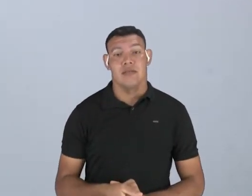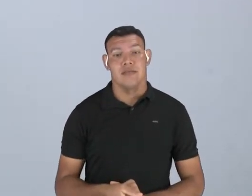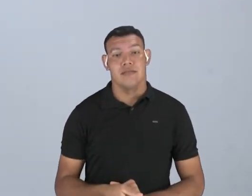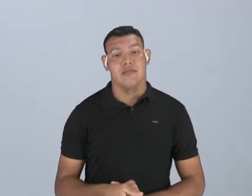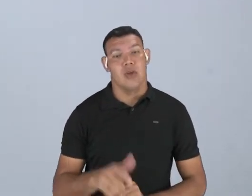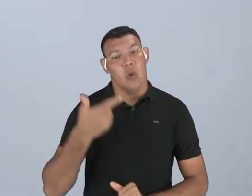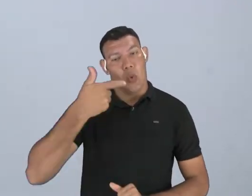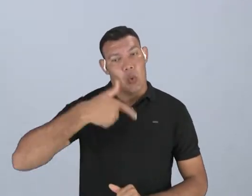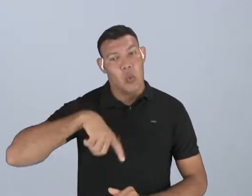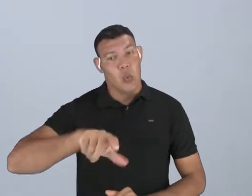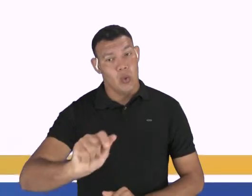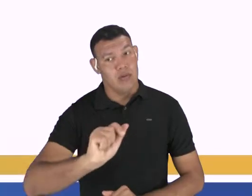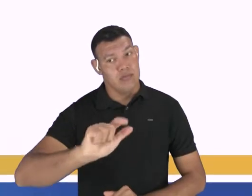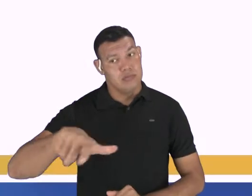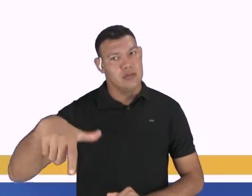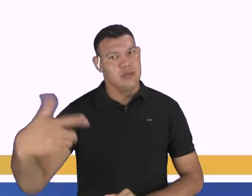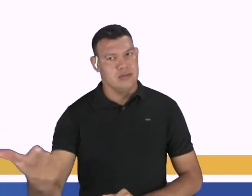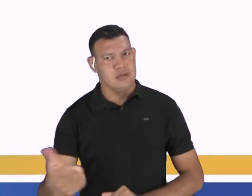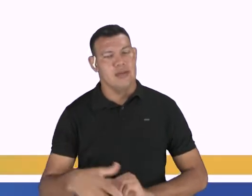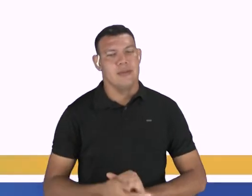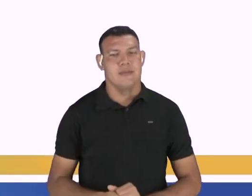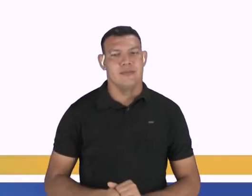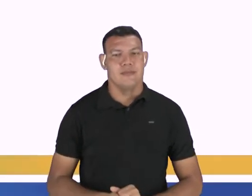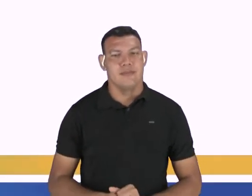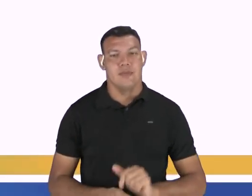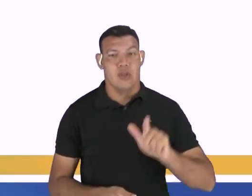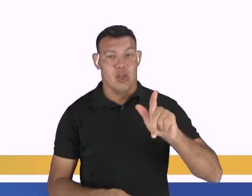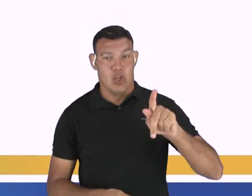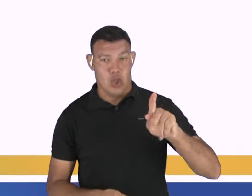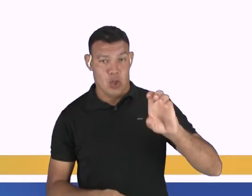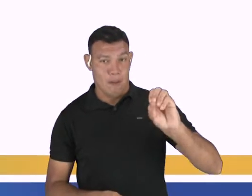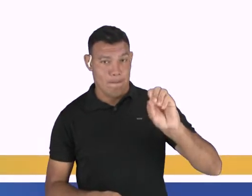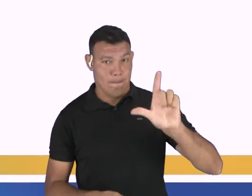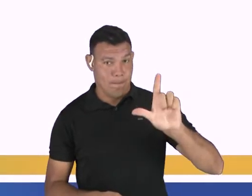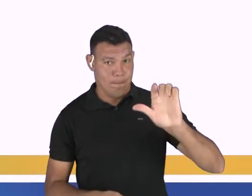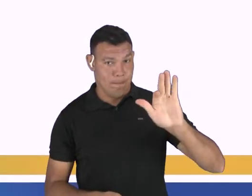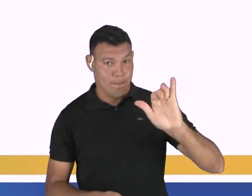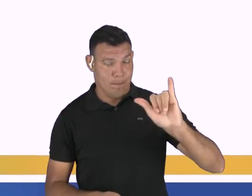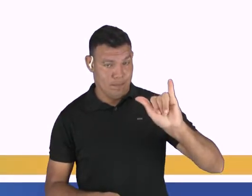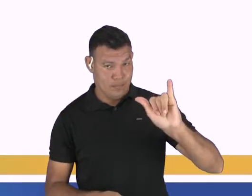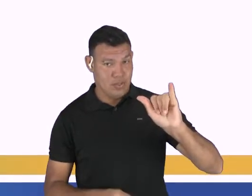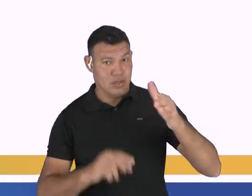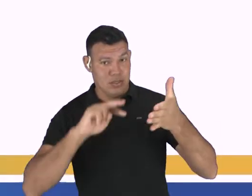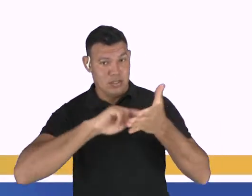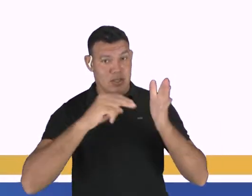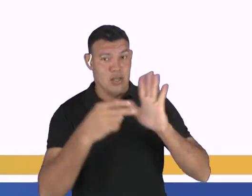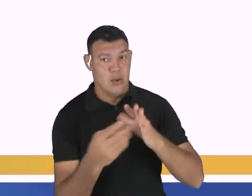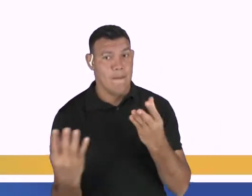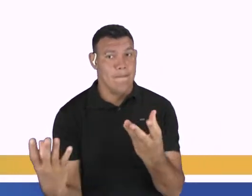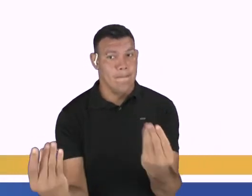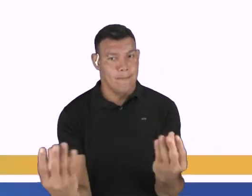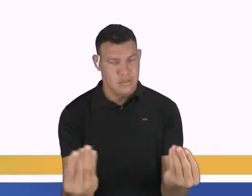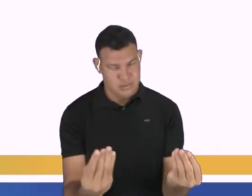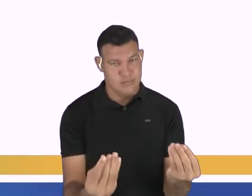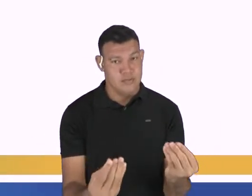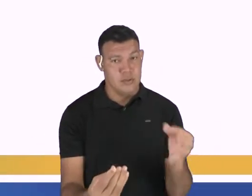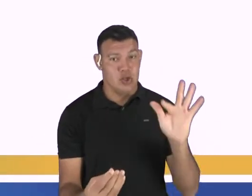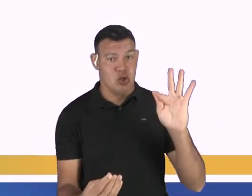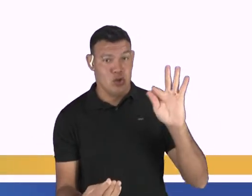idioma. Poli quer dizer muitos e fonia relativo a